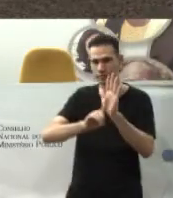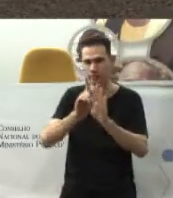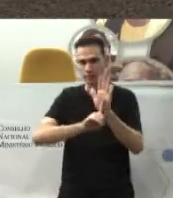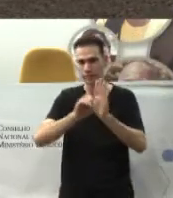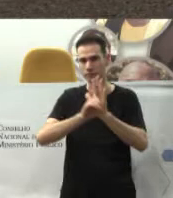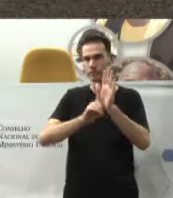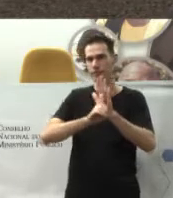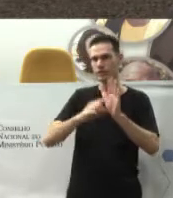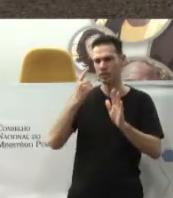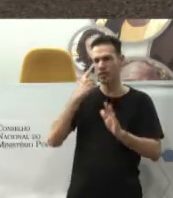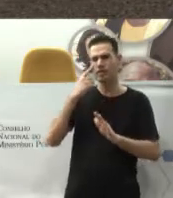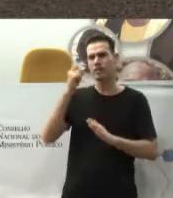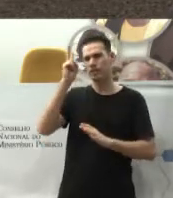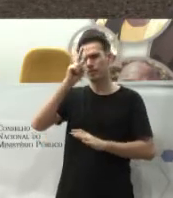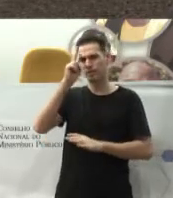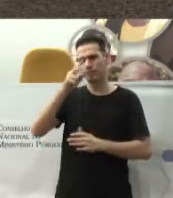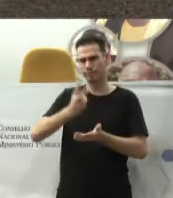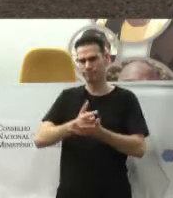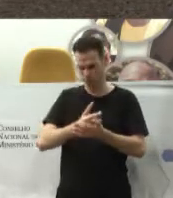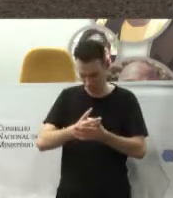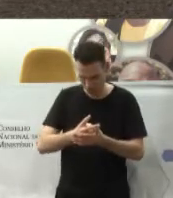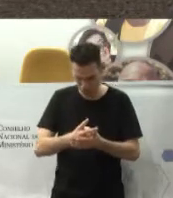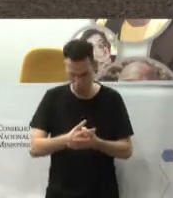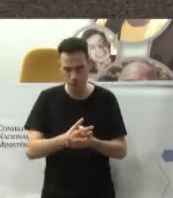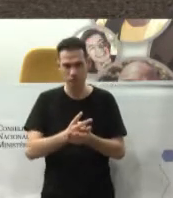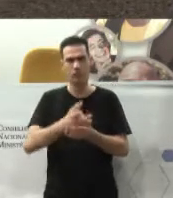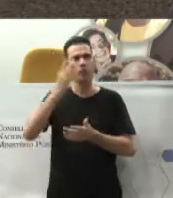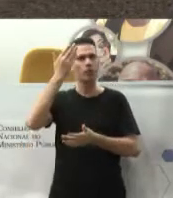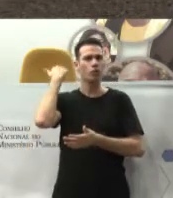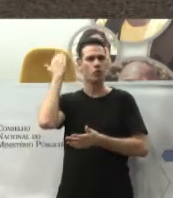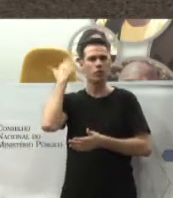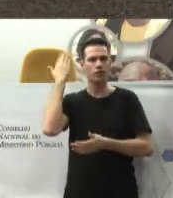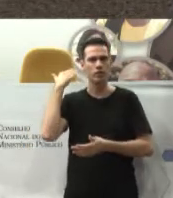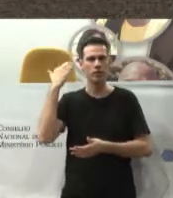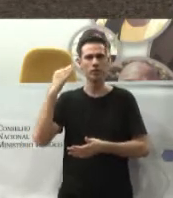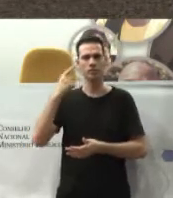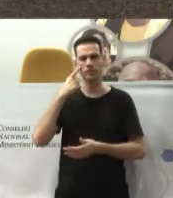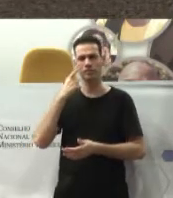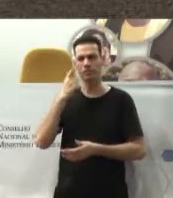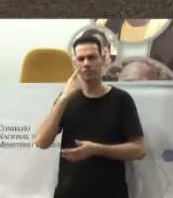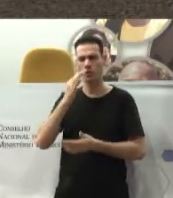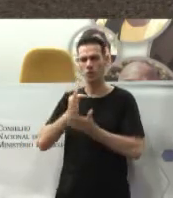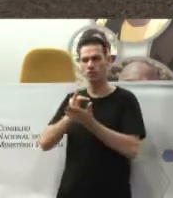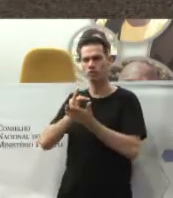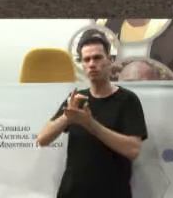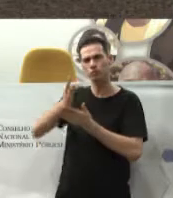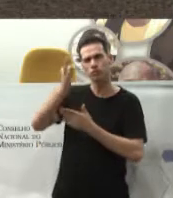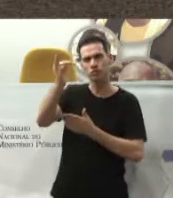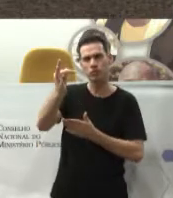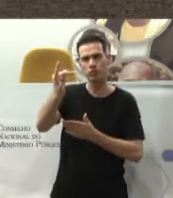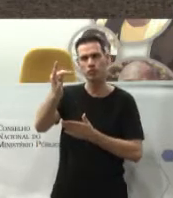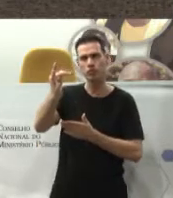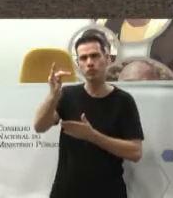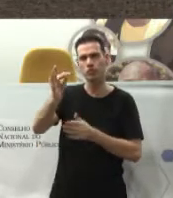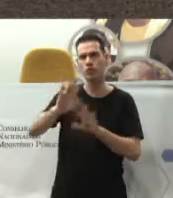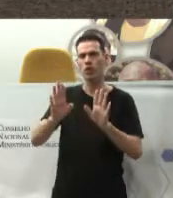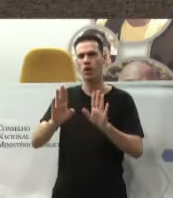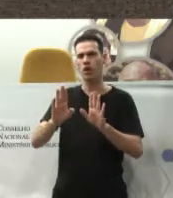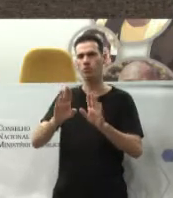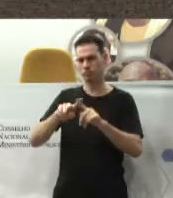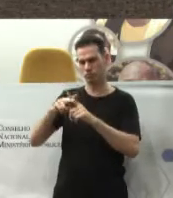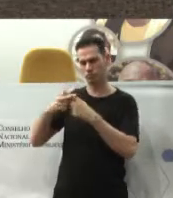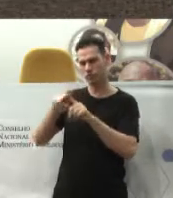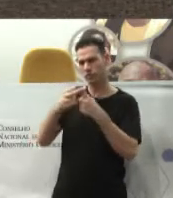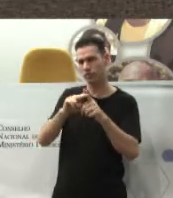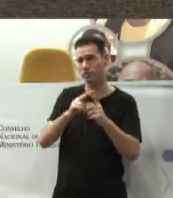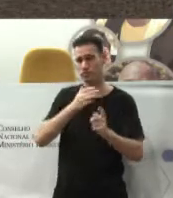só importa na medida que serve para projeção futura e não para reparação,